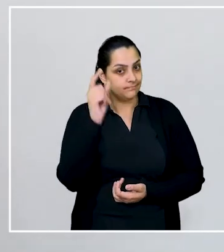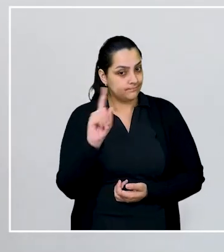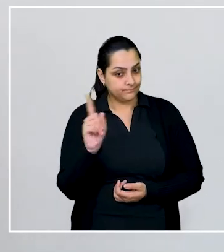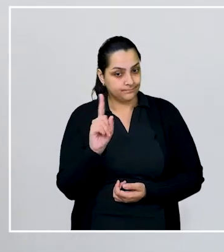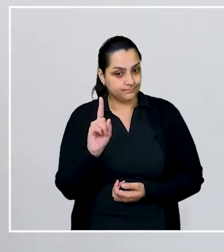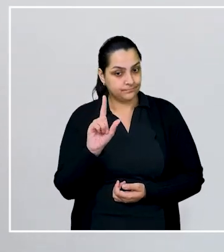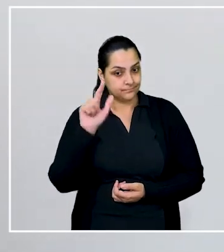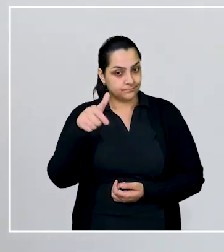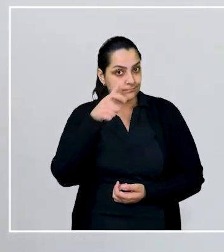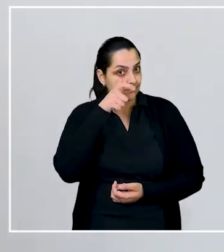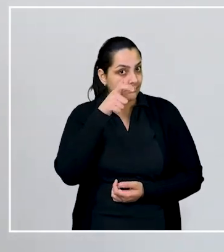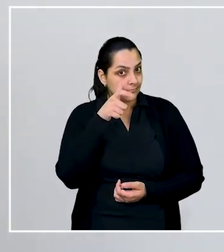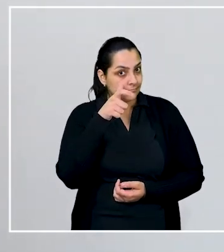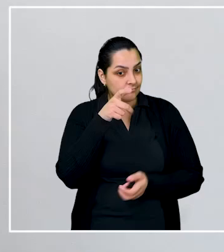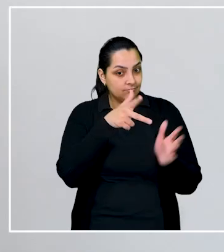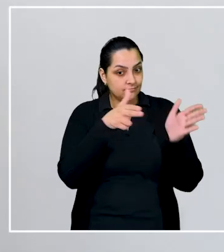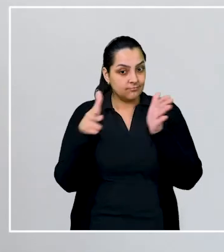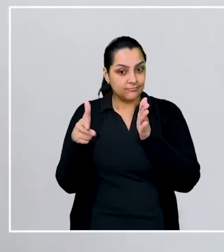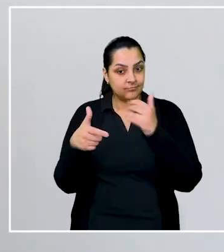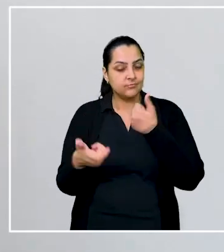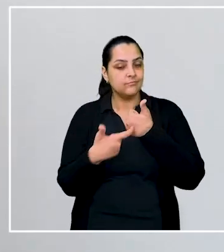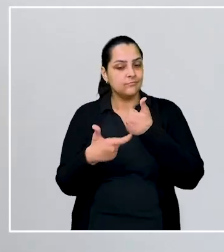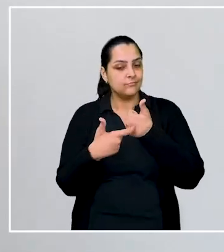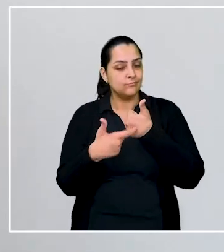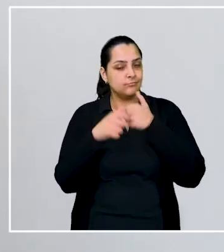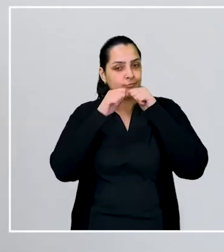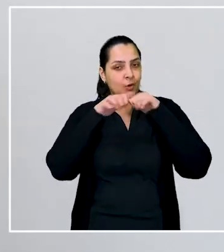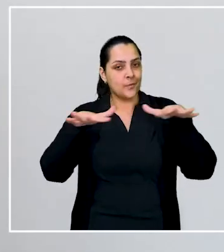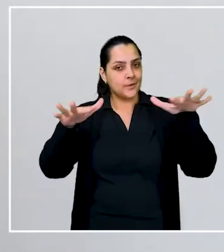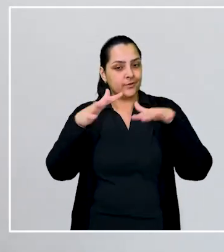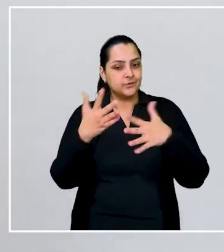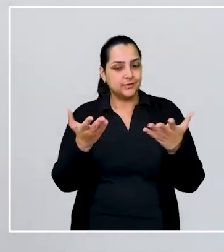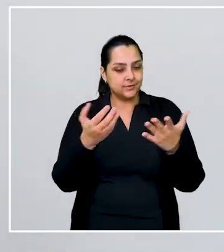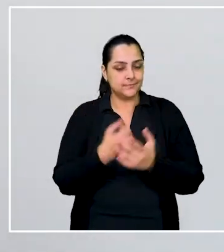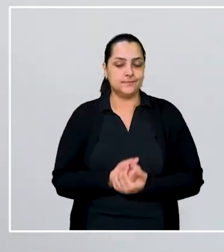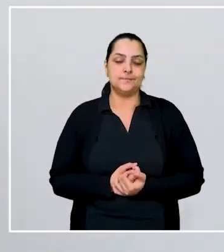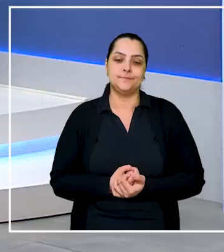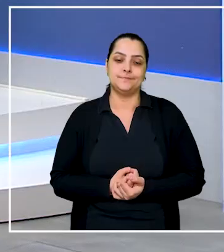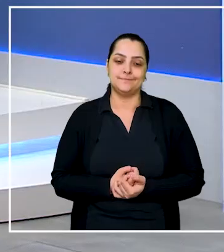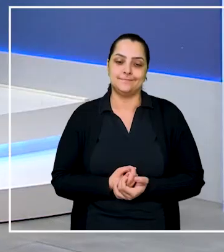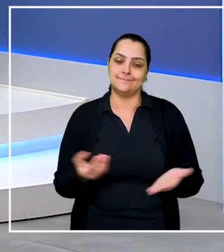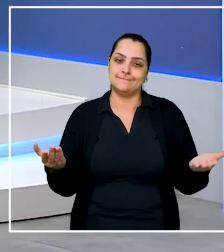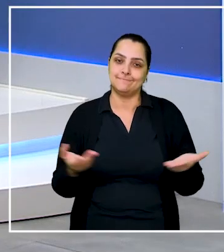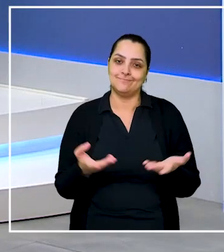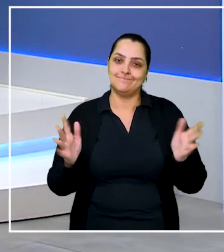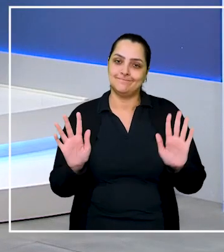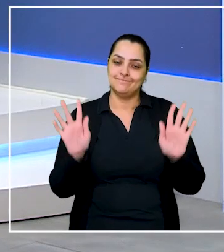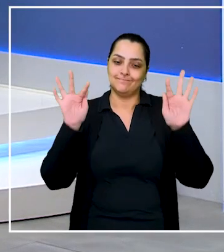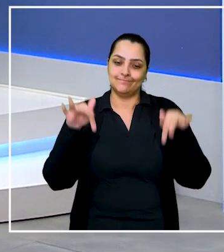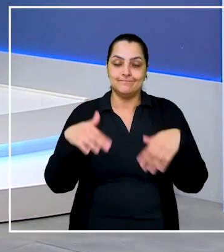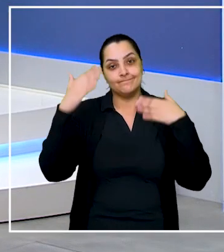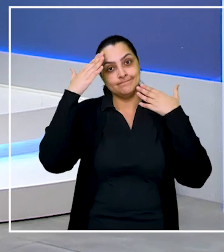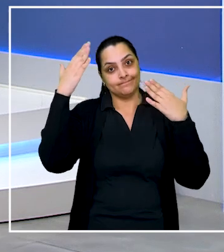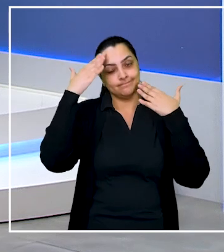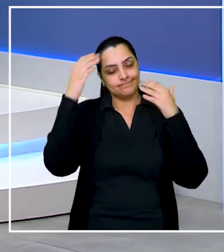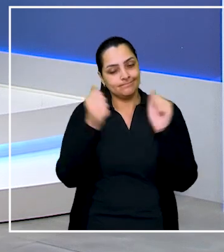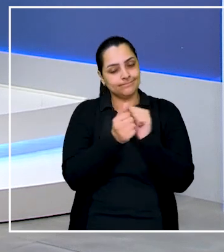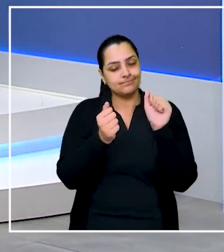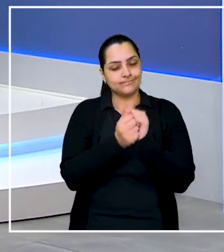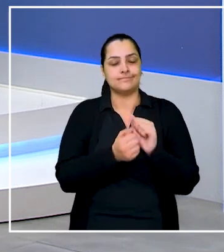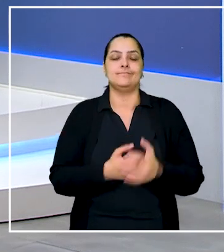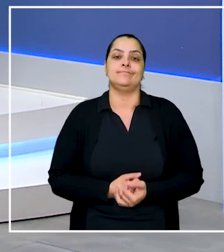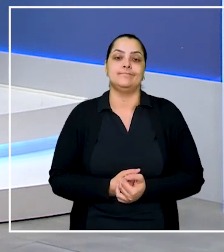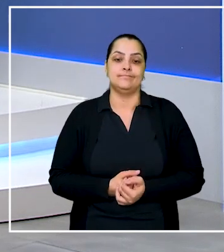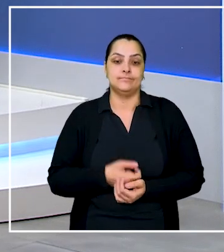E não se esqueça, após assistir ao documentário, curta e compartilhe com os colegas. Bom, por hoje a gente fica por aqui. Muito obrigada